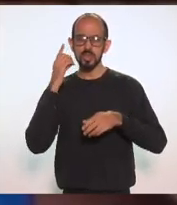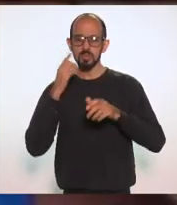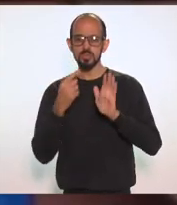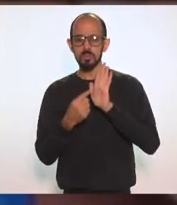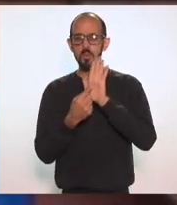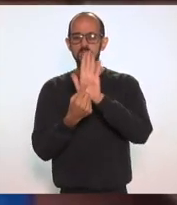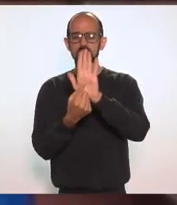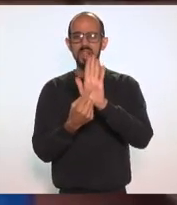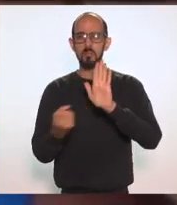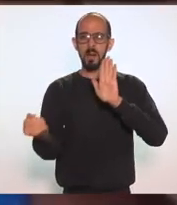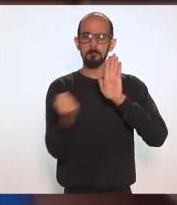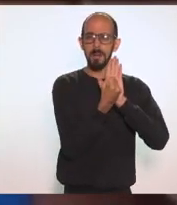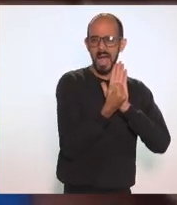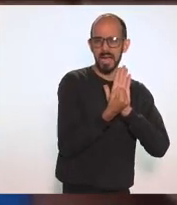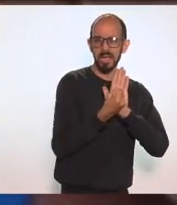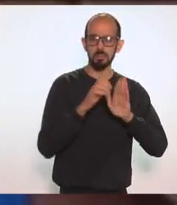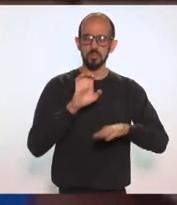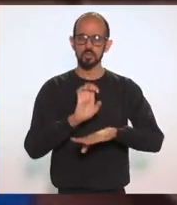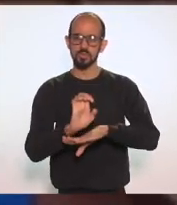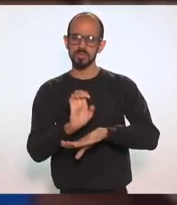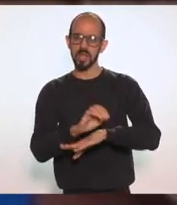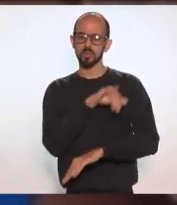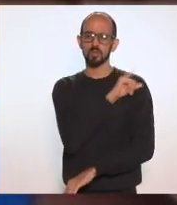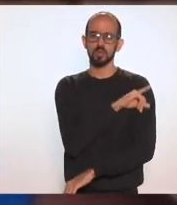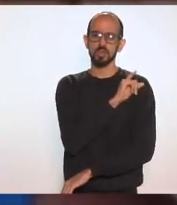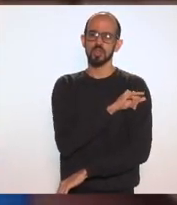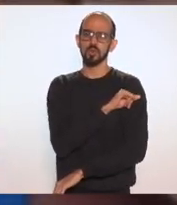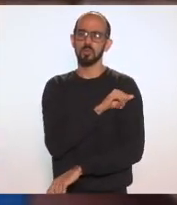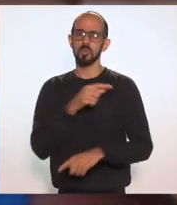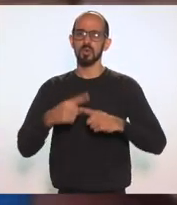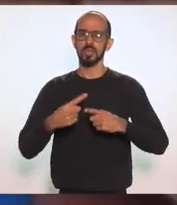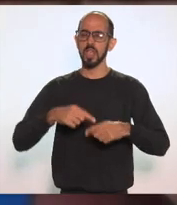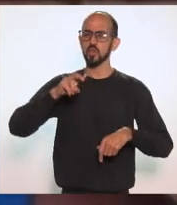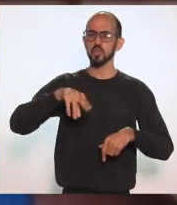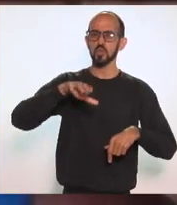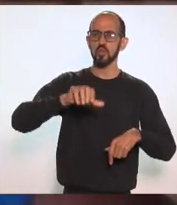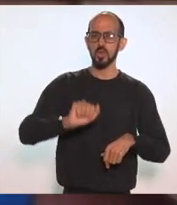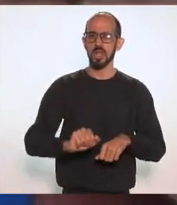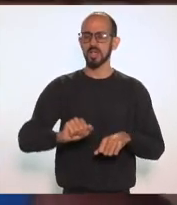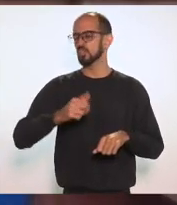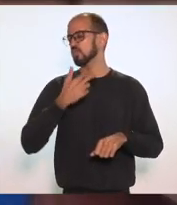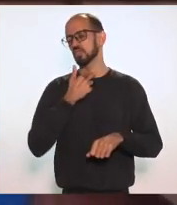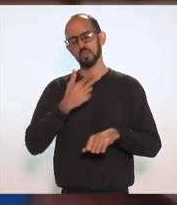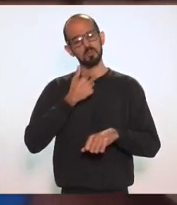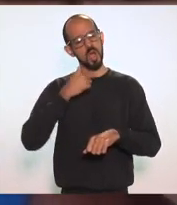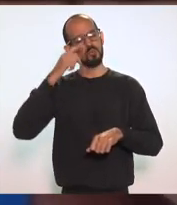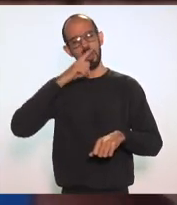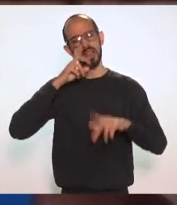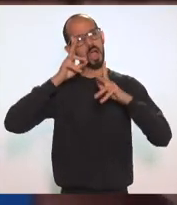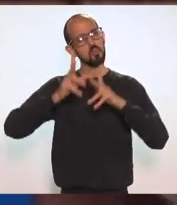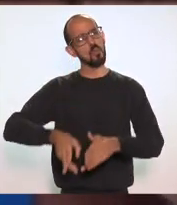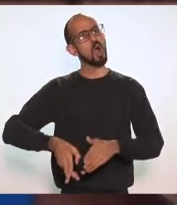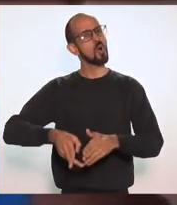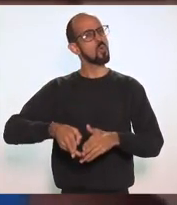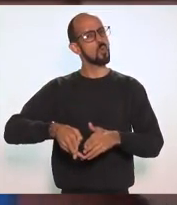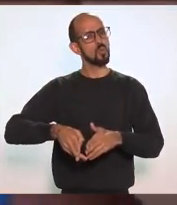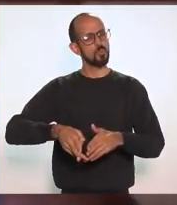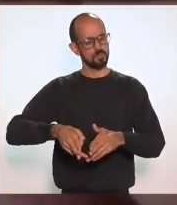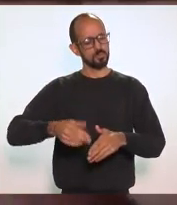legado para o Estado do Rio de Janeiro para que a gente jamais possa incorrer nos mesmos erros que incorremos.